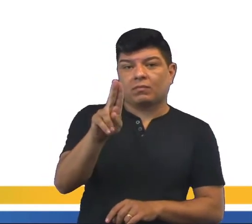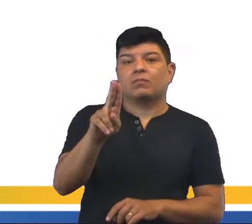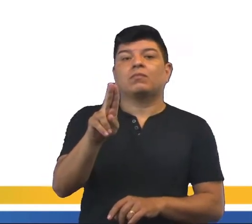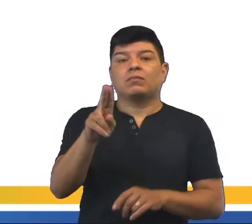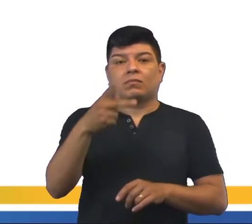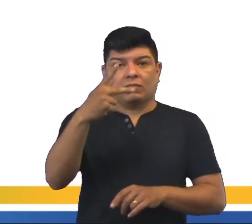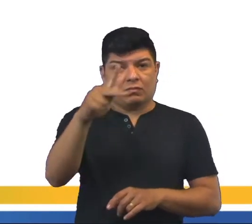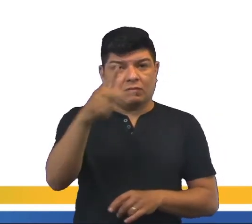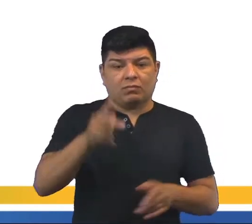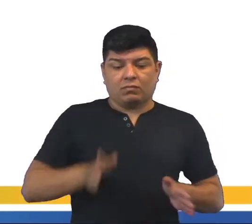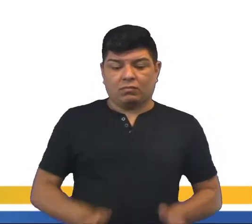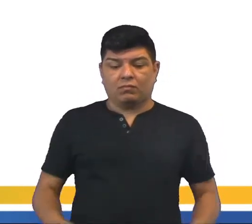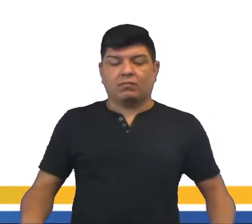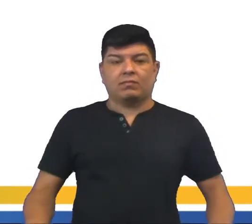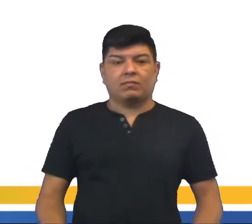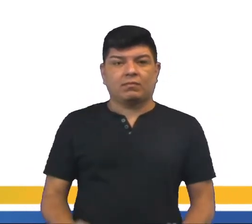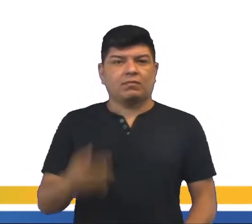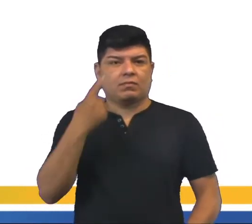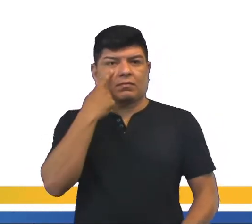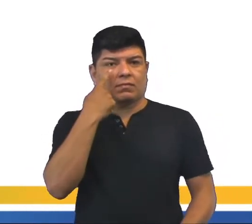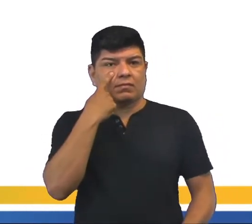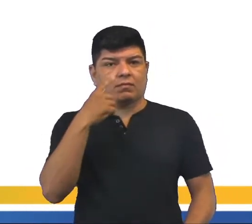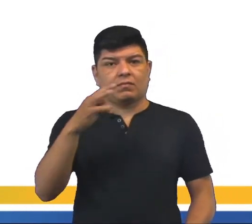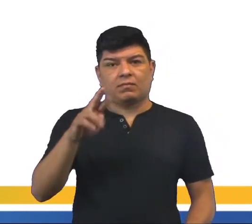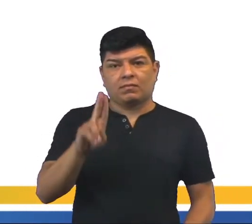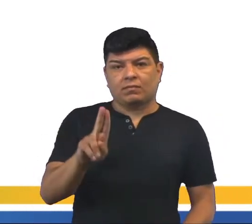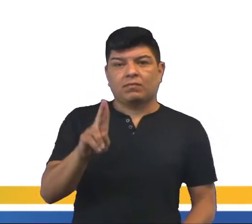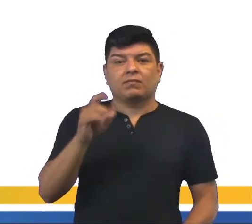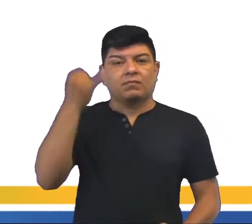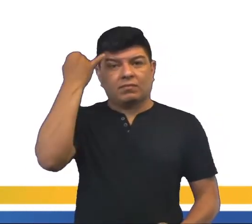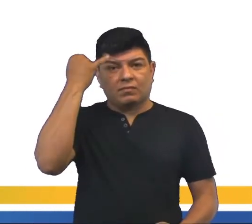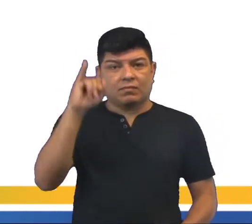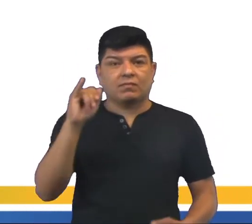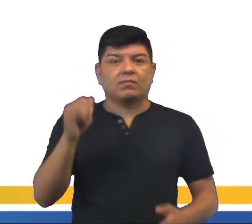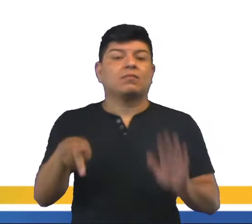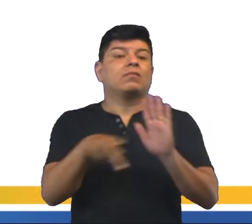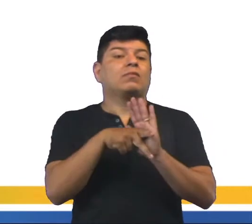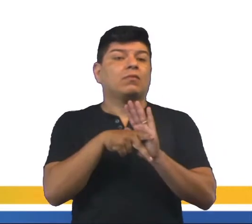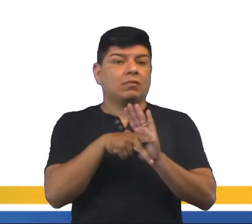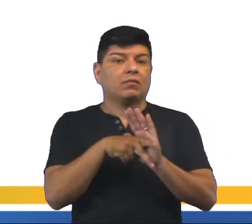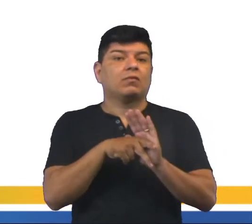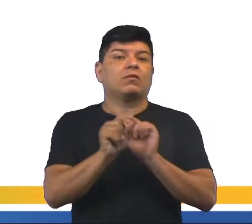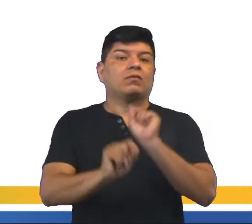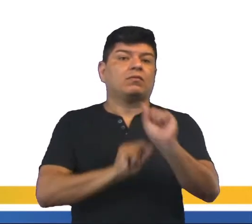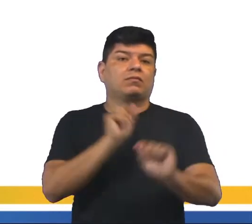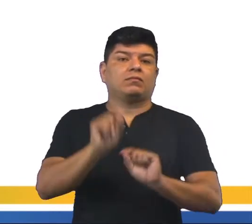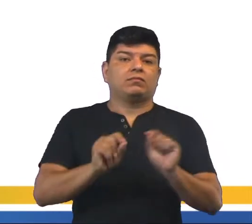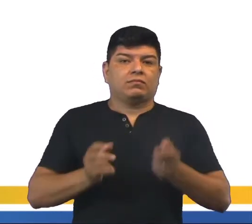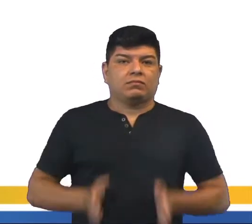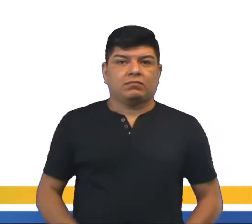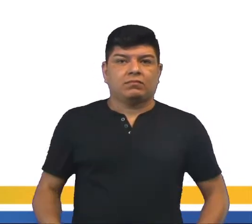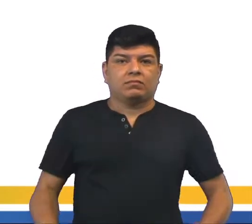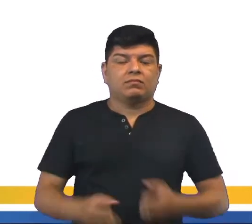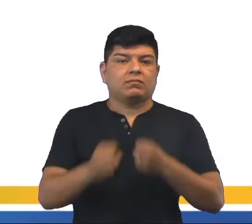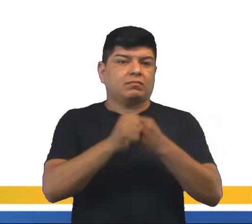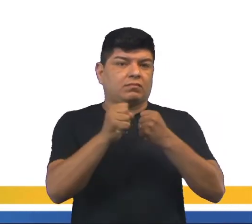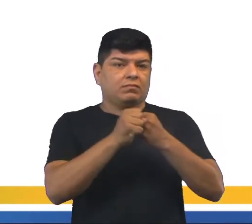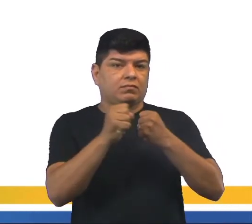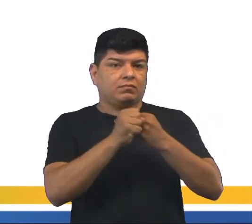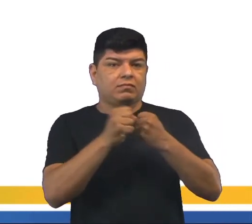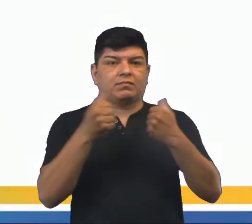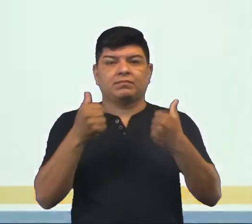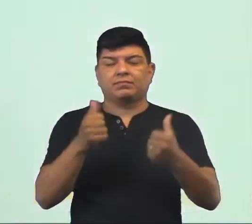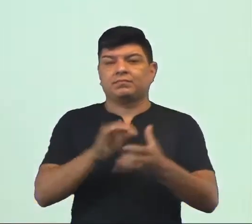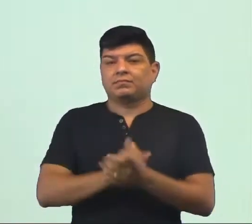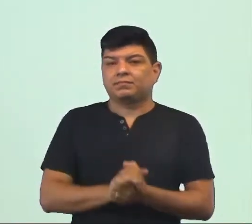tua saia. Observem também que o tu, ele dá a ideia de posse, né, posse de quê? Da saia, do substantivo, né,